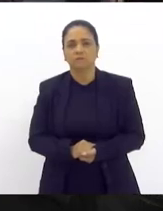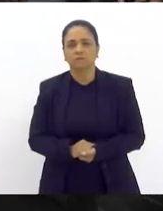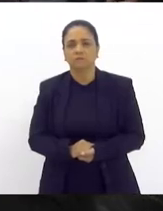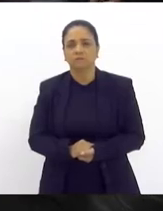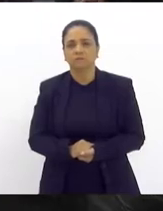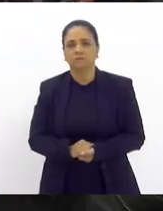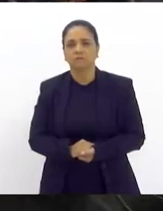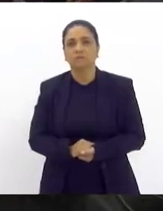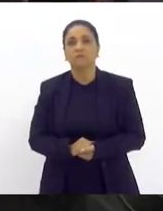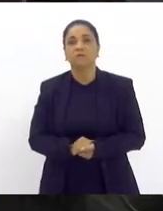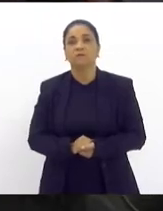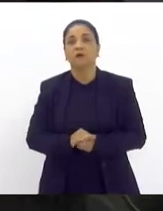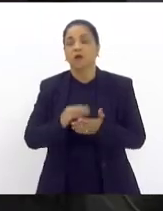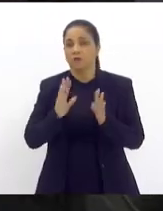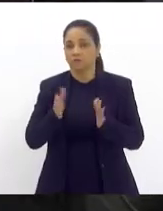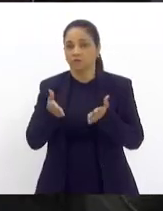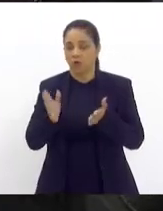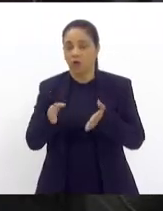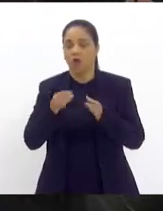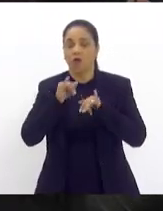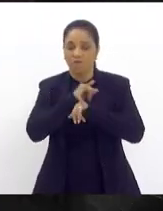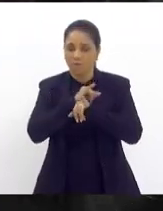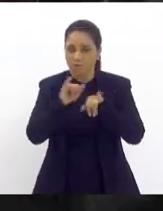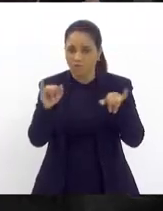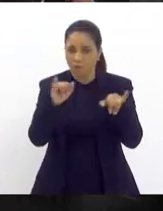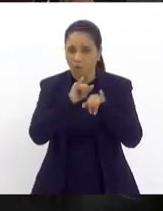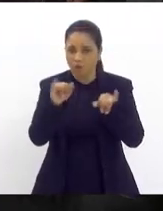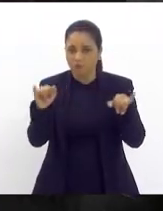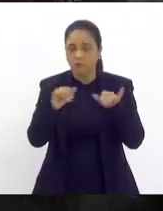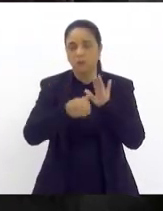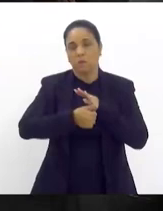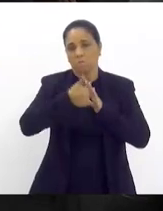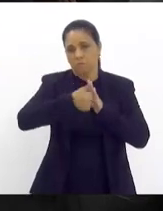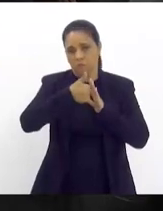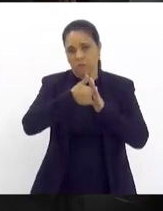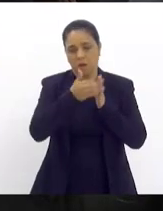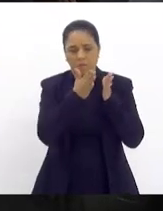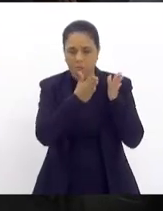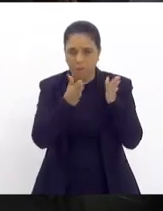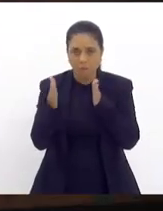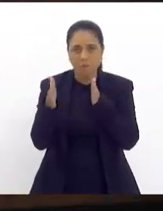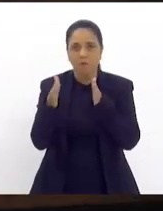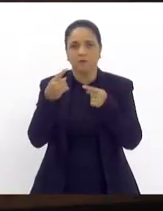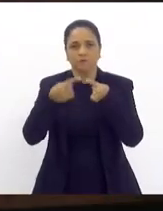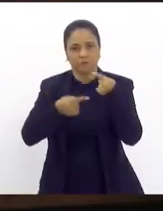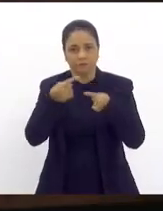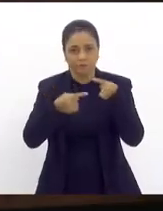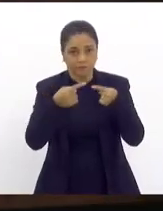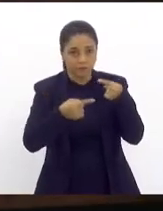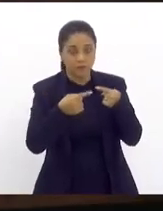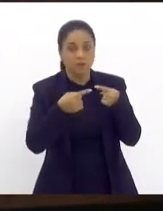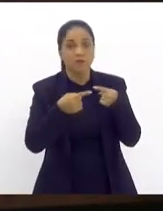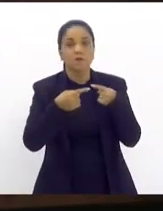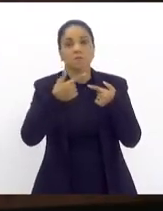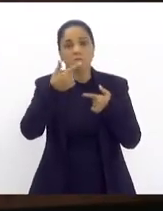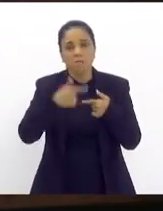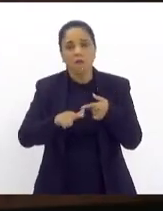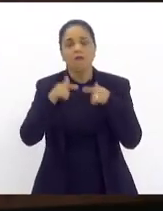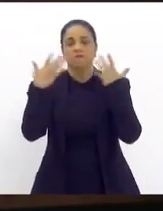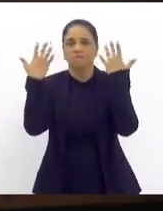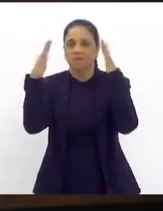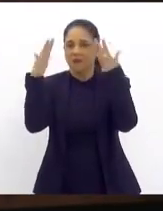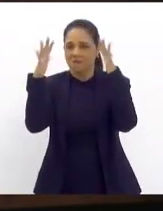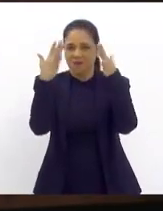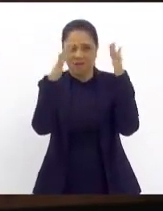nós já trouxemos algumas informações aqui na primeira discussão mas eu queria que mais uma vez parabenizar